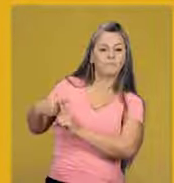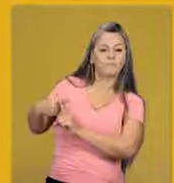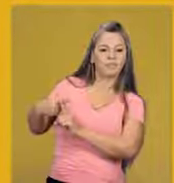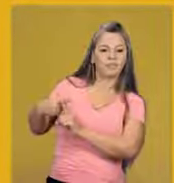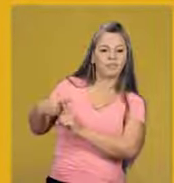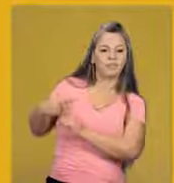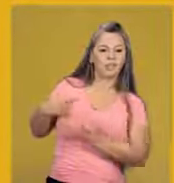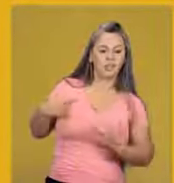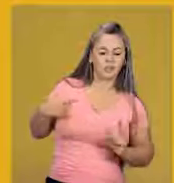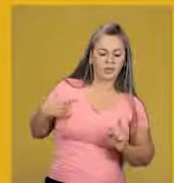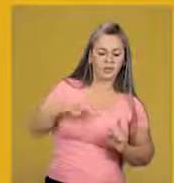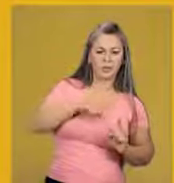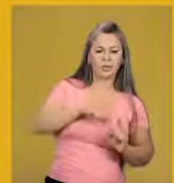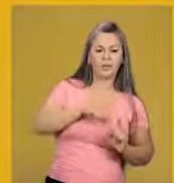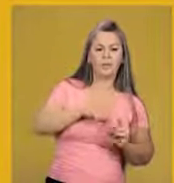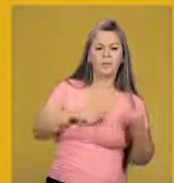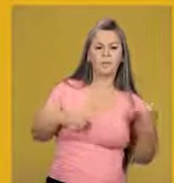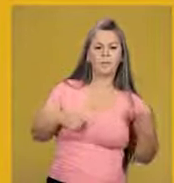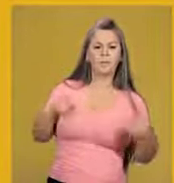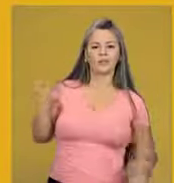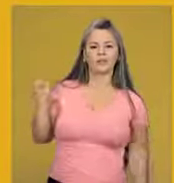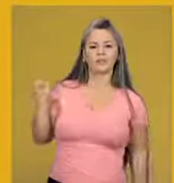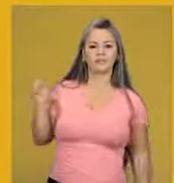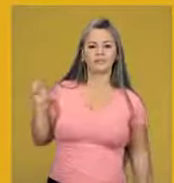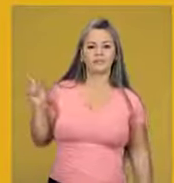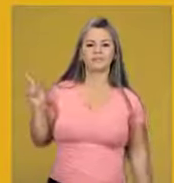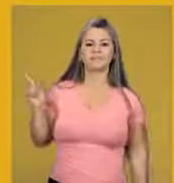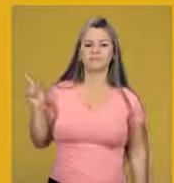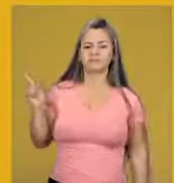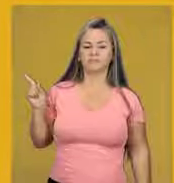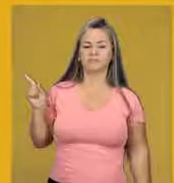menor segmento representa o polo negativo.